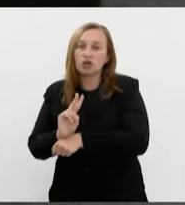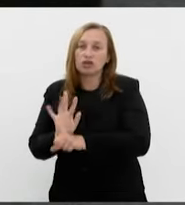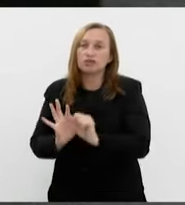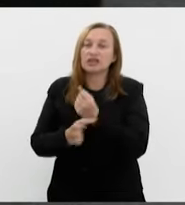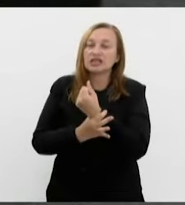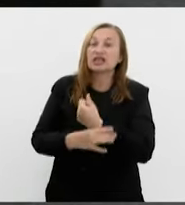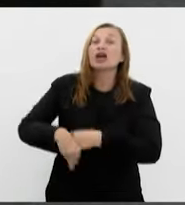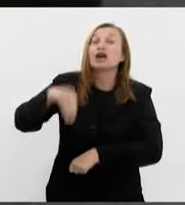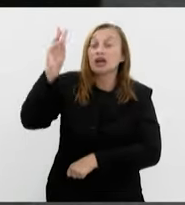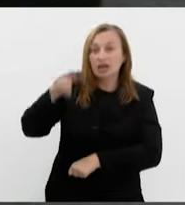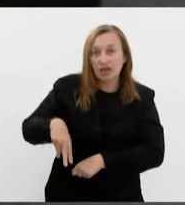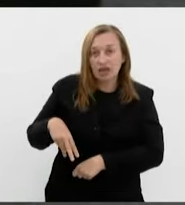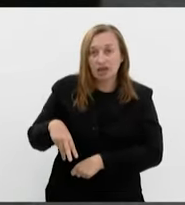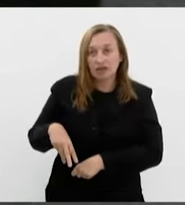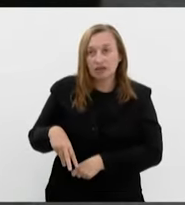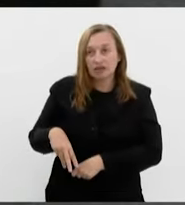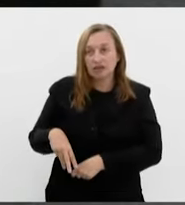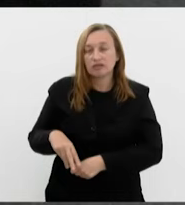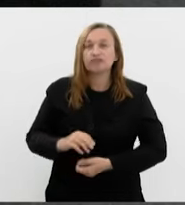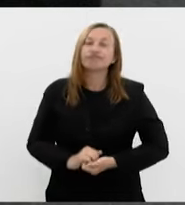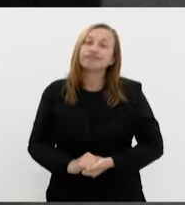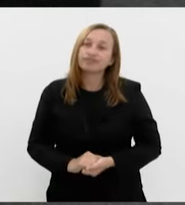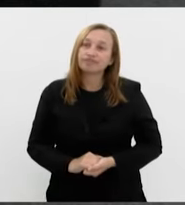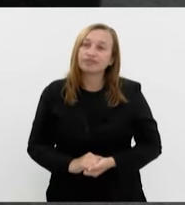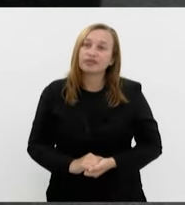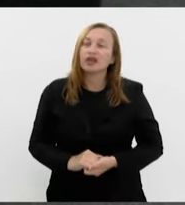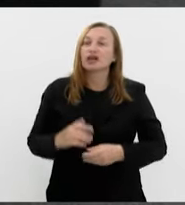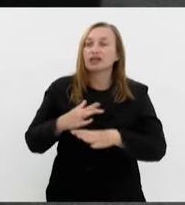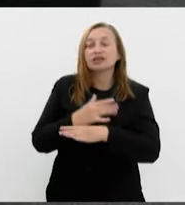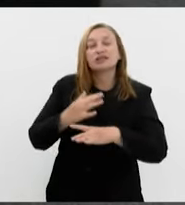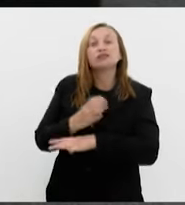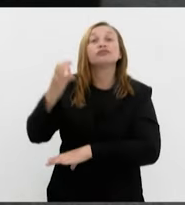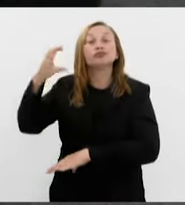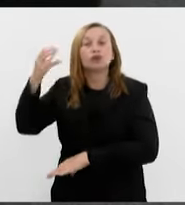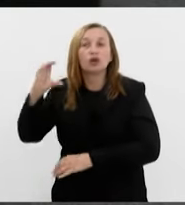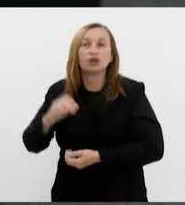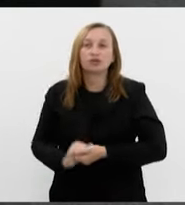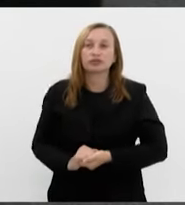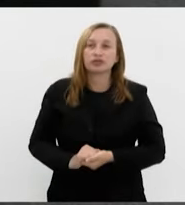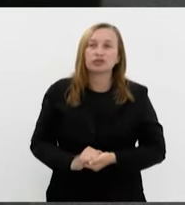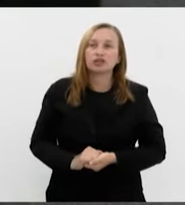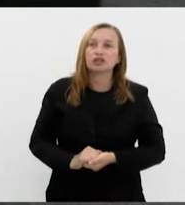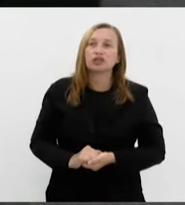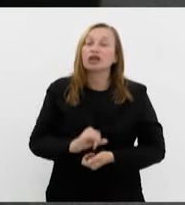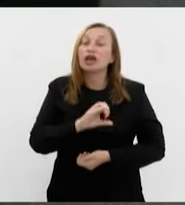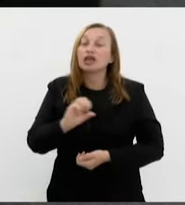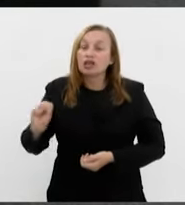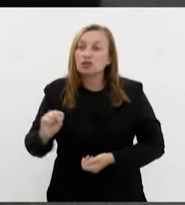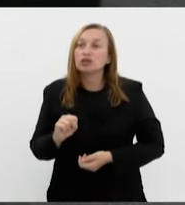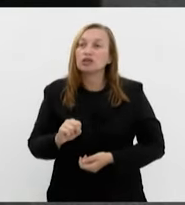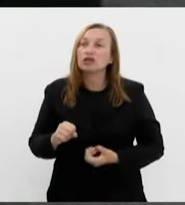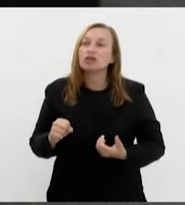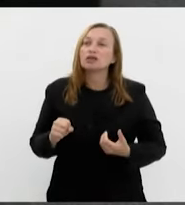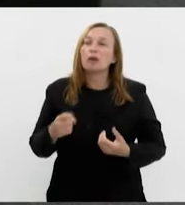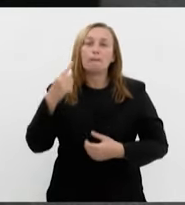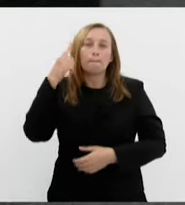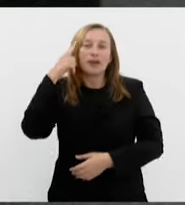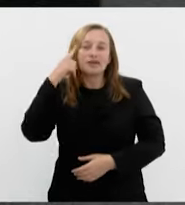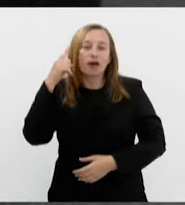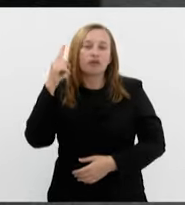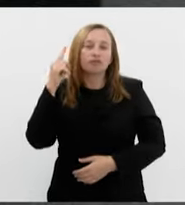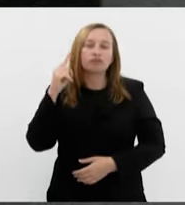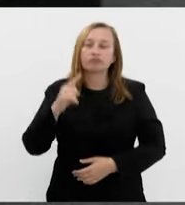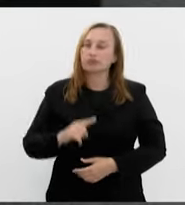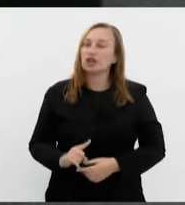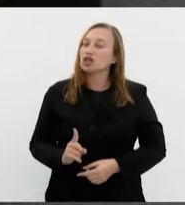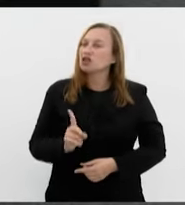parceiro da política de segurança presente na cidade de Niterói? É isso que a gente deve aqui fazer reflexão. Não